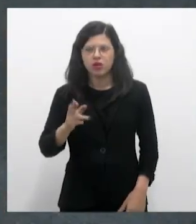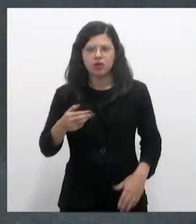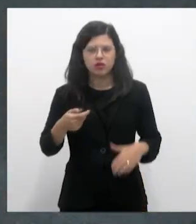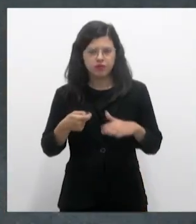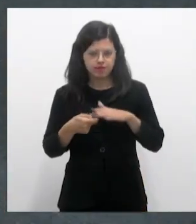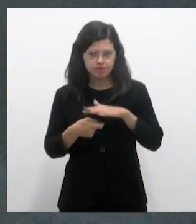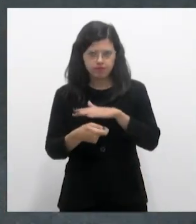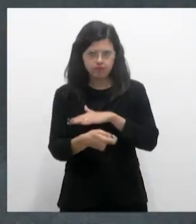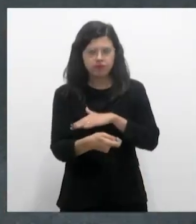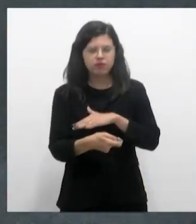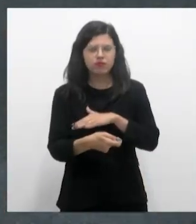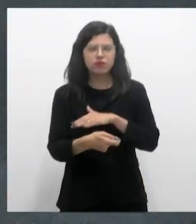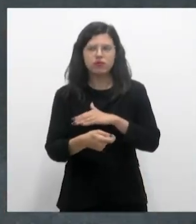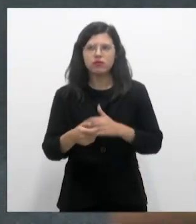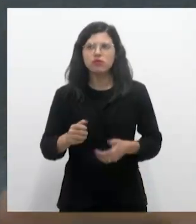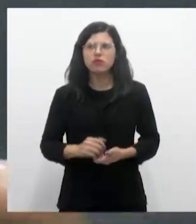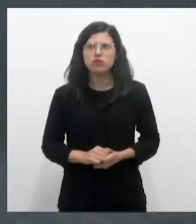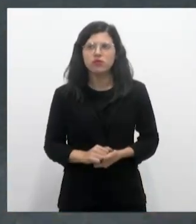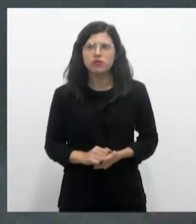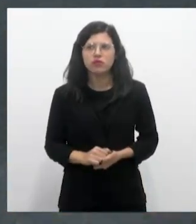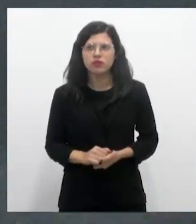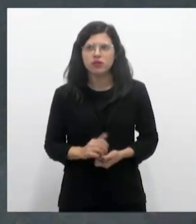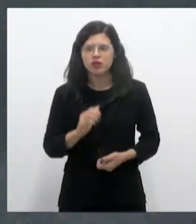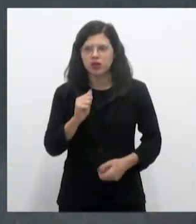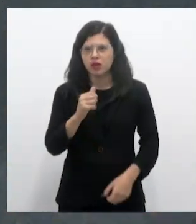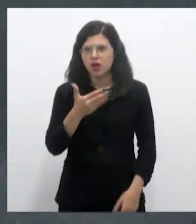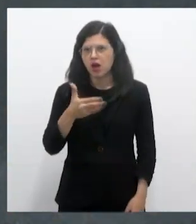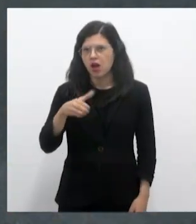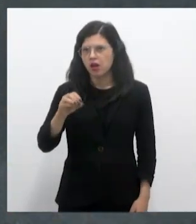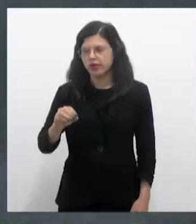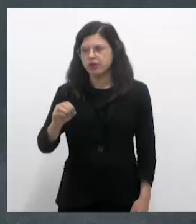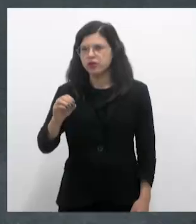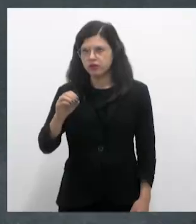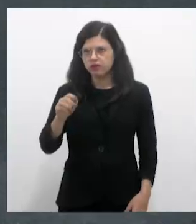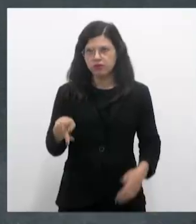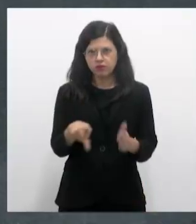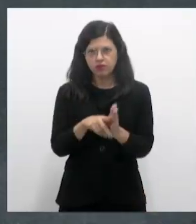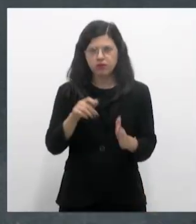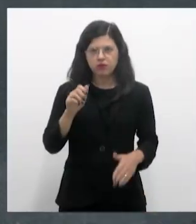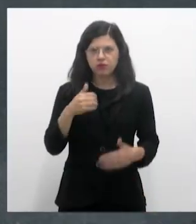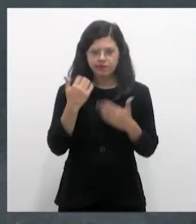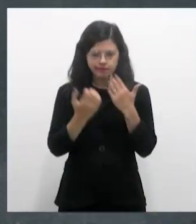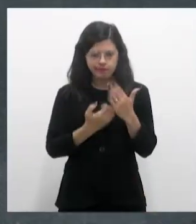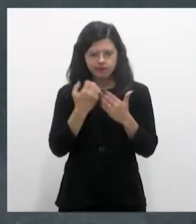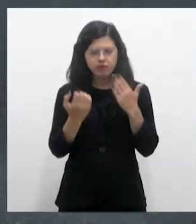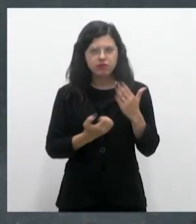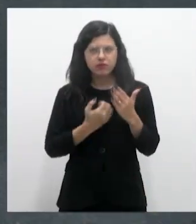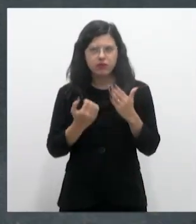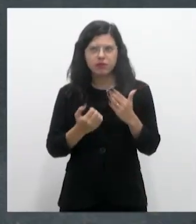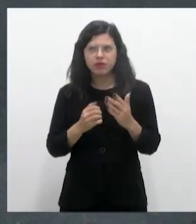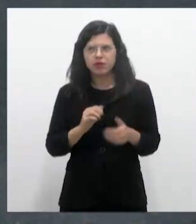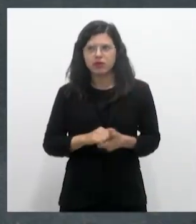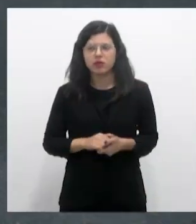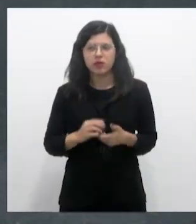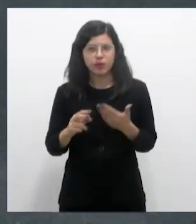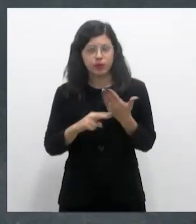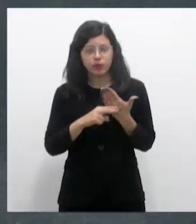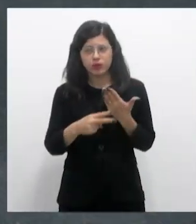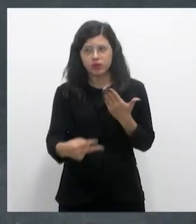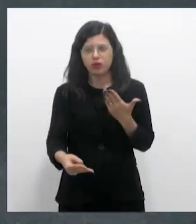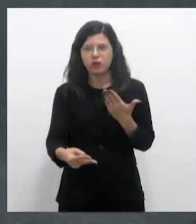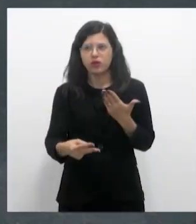aplicado em ações da Ambipar, que, por via de consequência, senhor